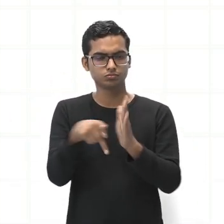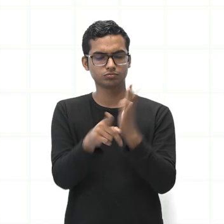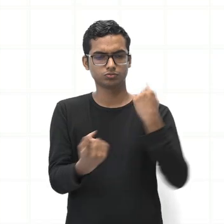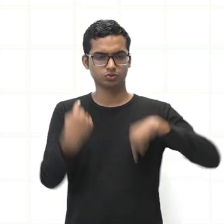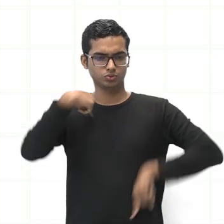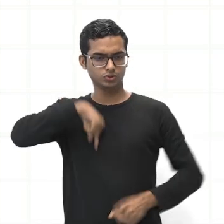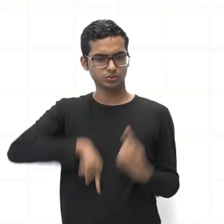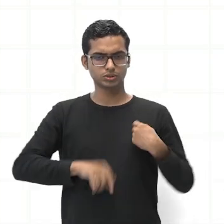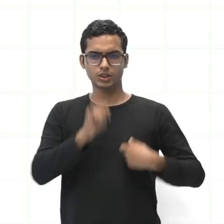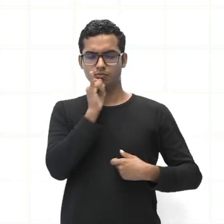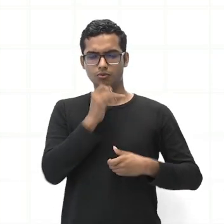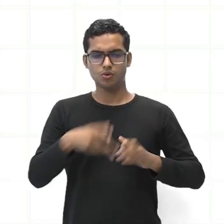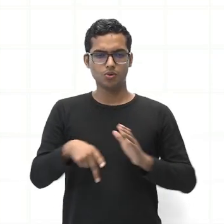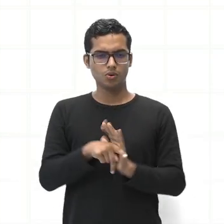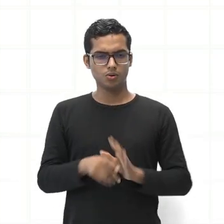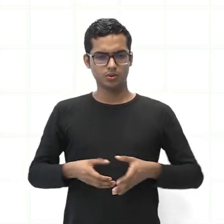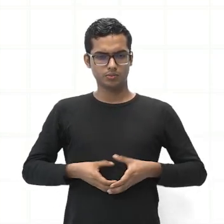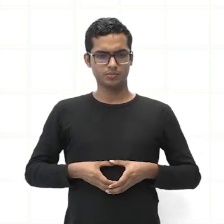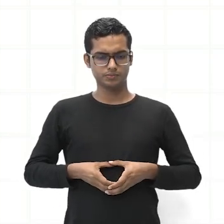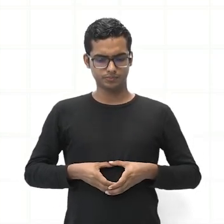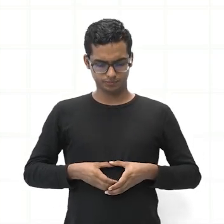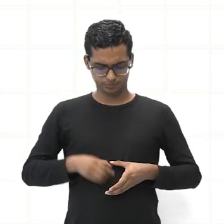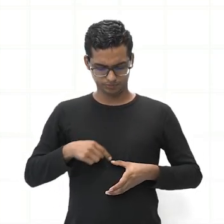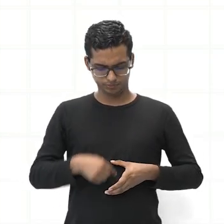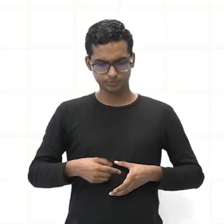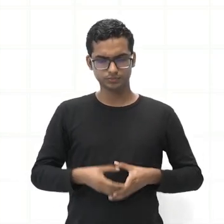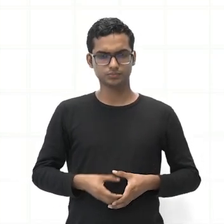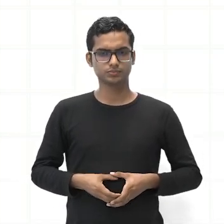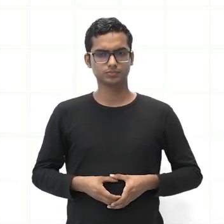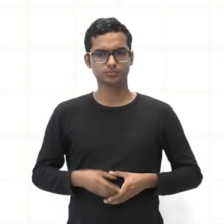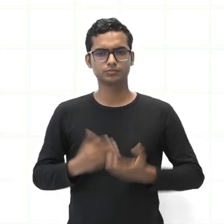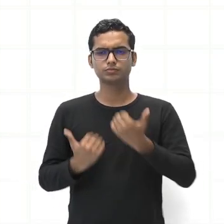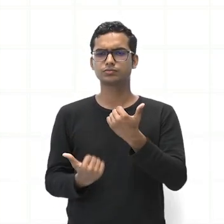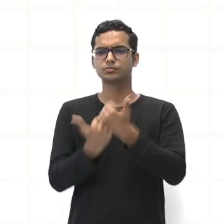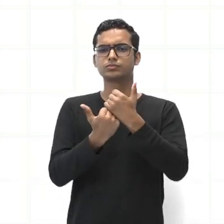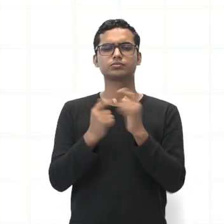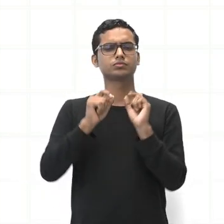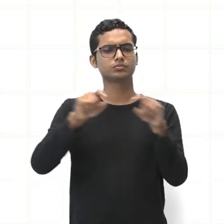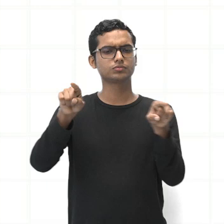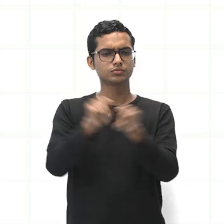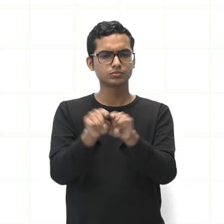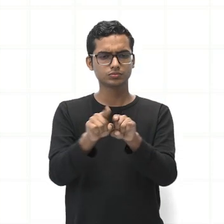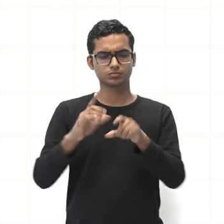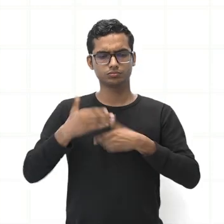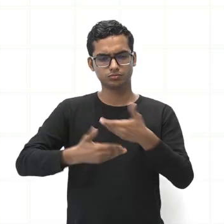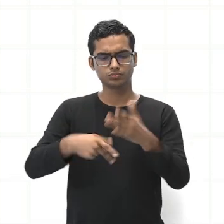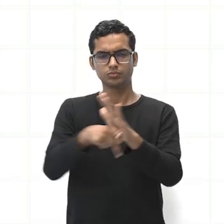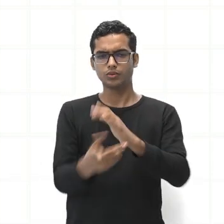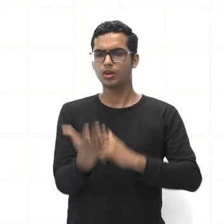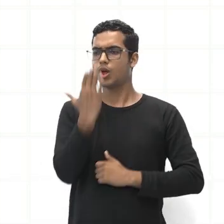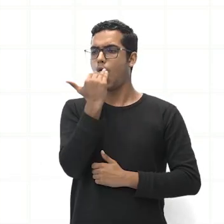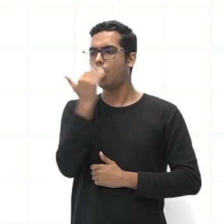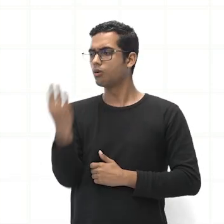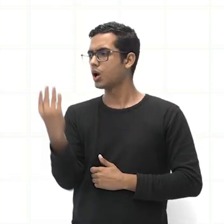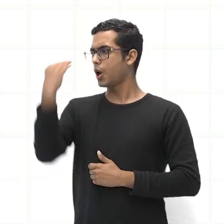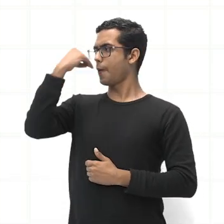o estômago, aqui representado, que auxilia aonde? No nosso processo